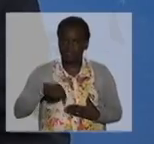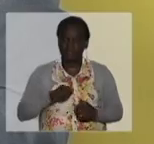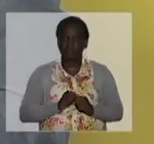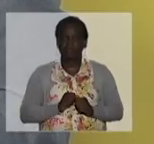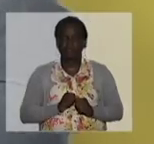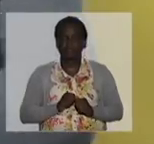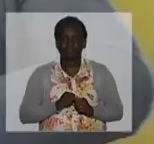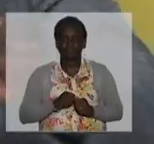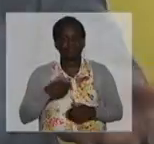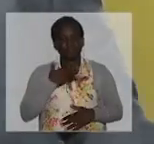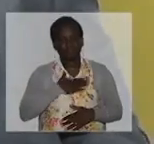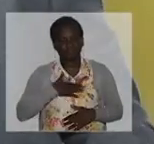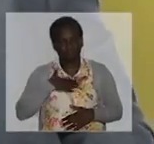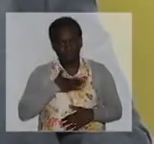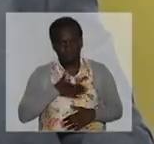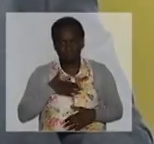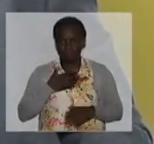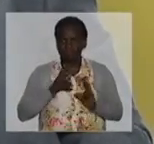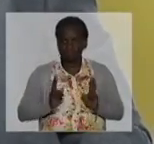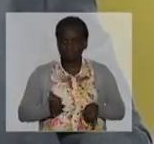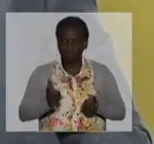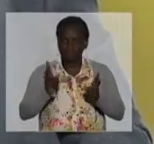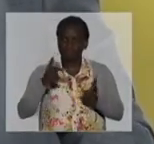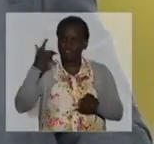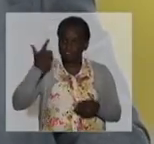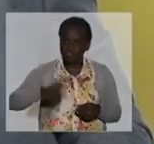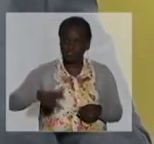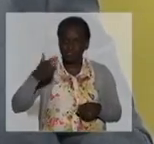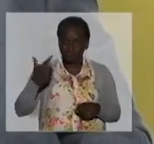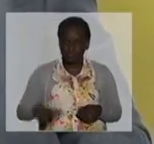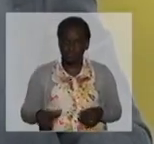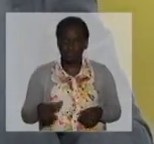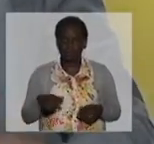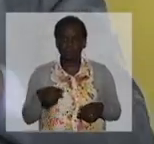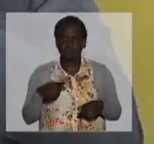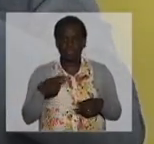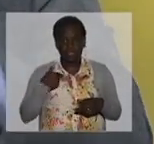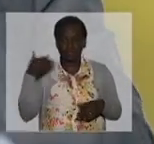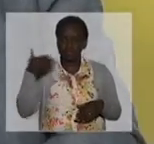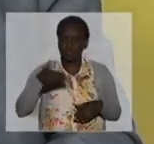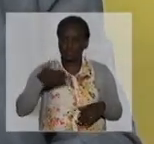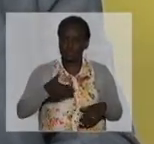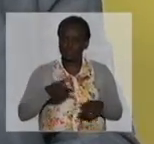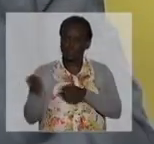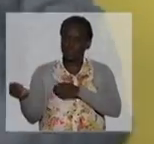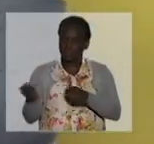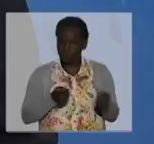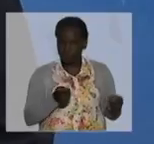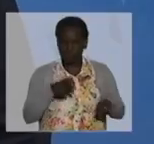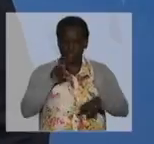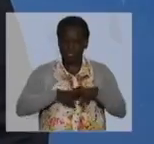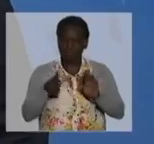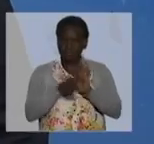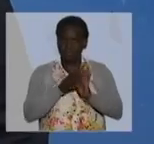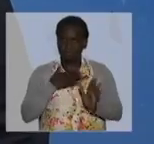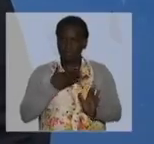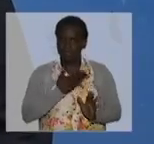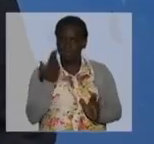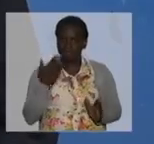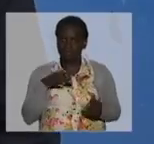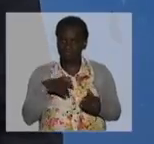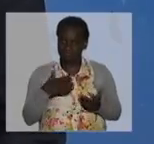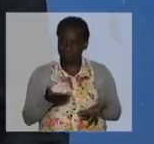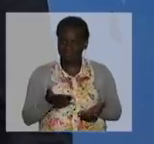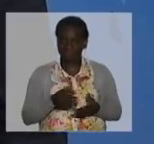Arena. Uma alegria sempre renovada. Já estou ficando bem assíduo aqui. Cadeira cativa. Cadeira